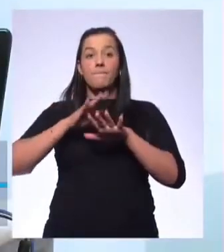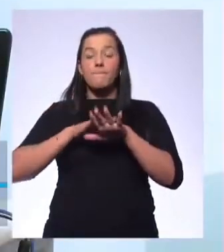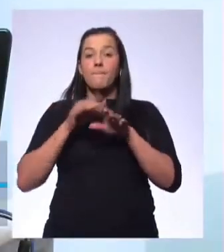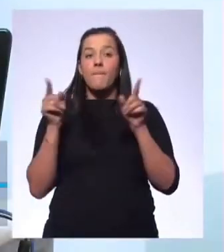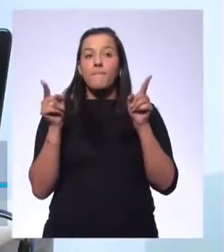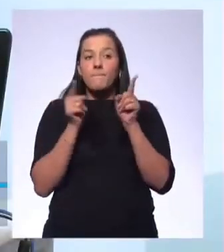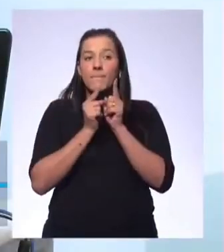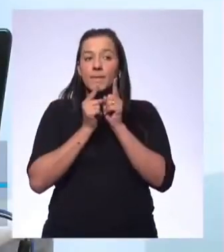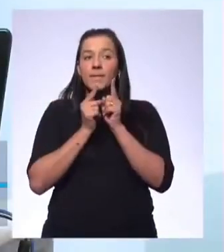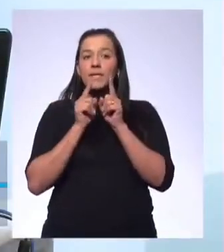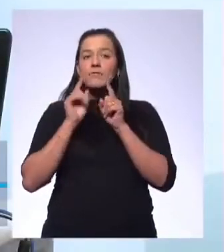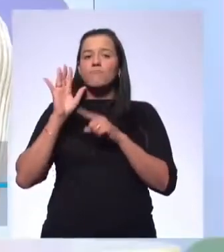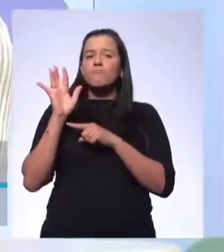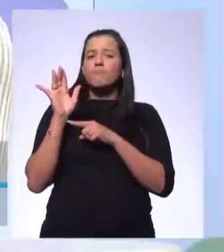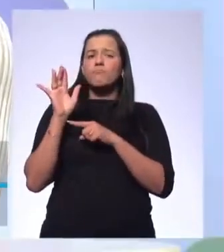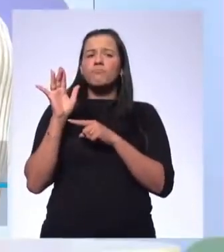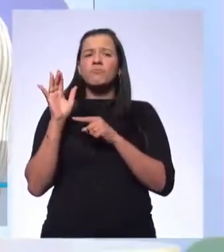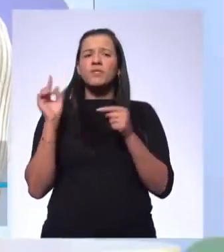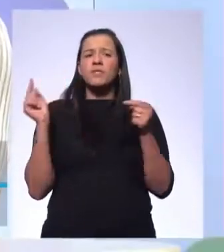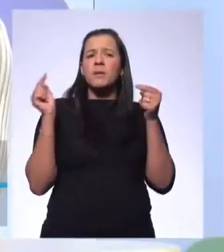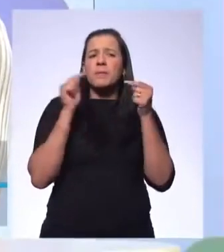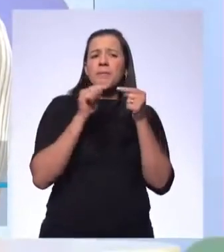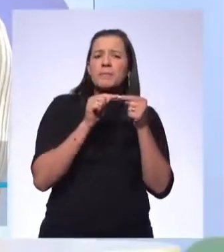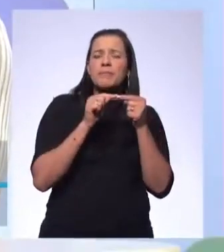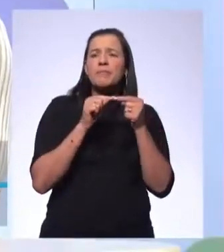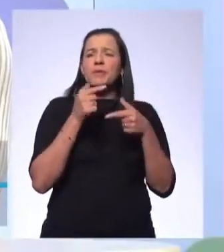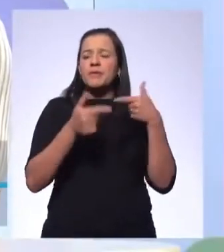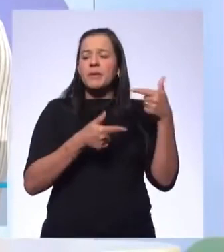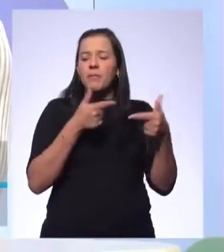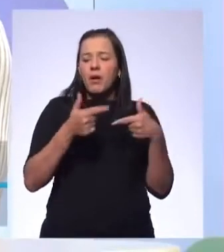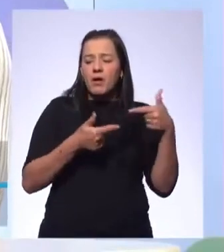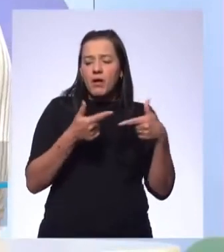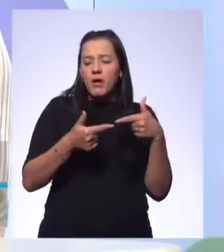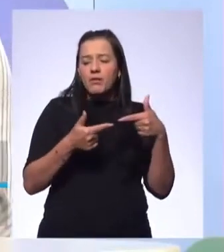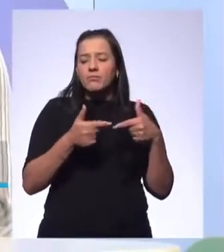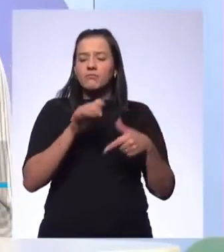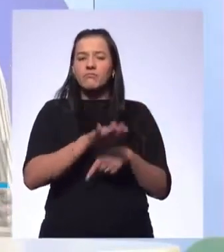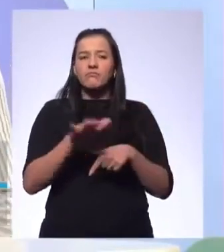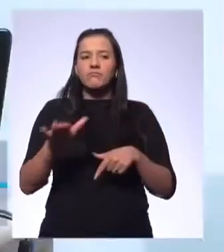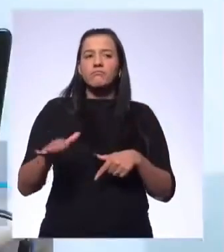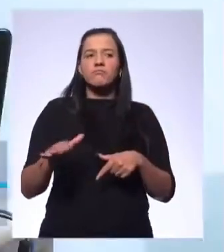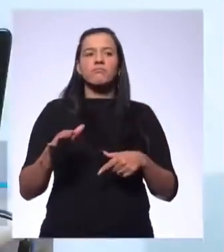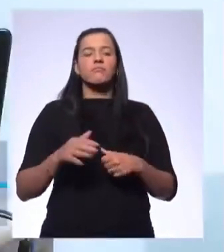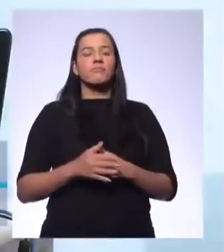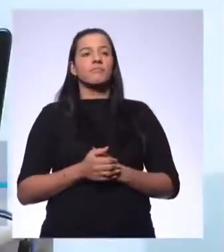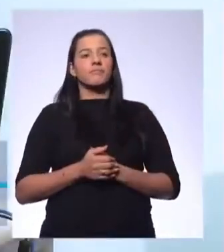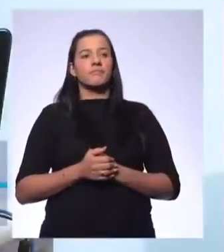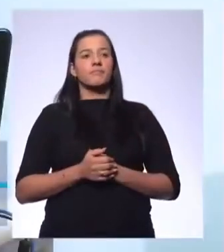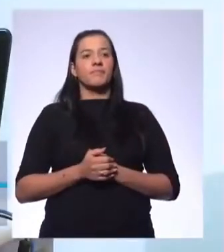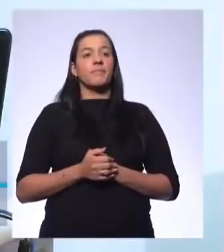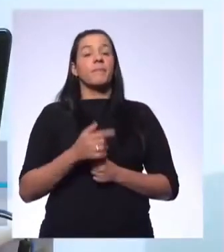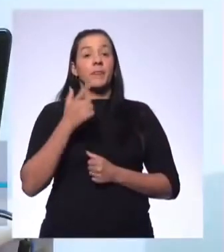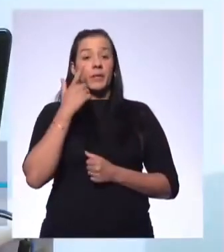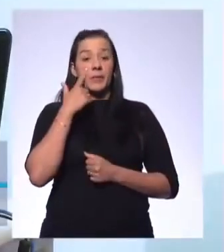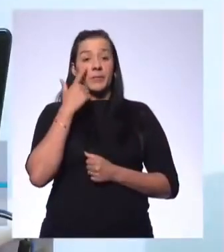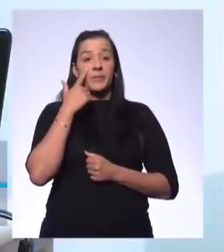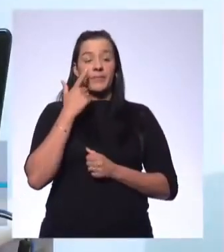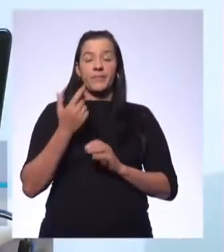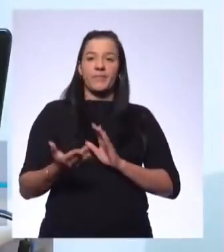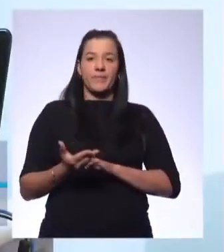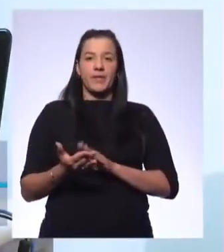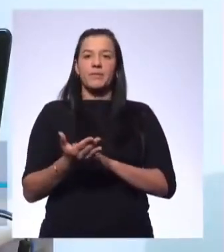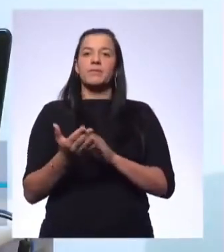pequenas. Qual é a relação que existia entre o contrato de trabalho e as crianças? Vamos lá, estudantes. Primeiramente,